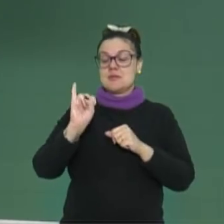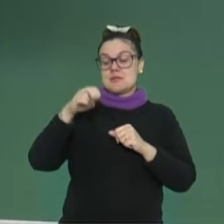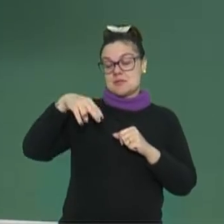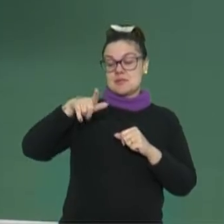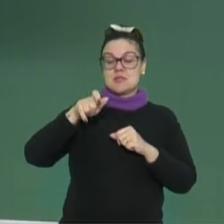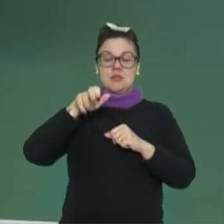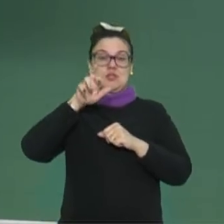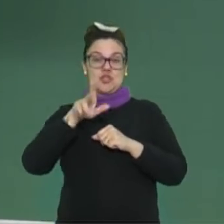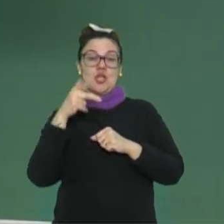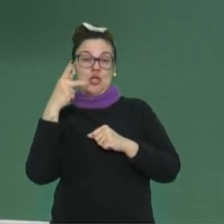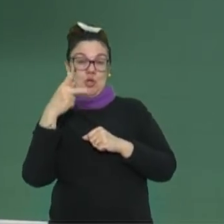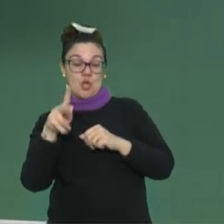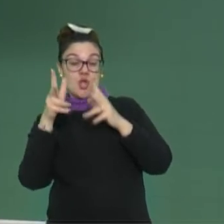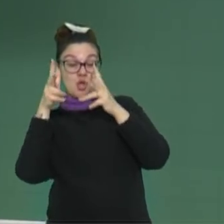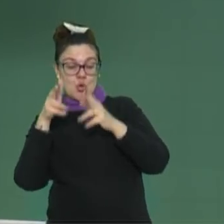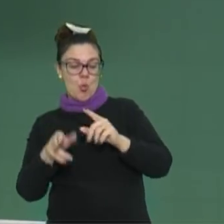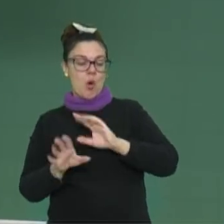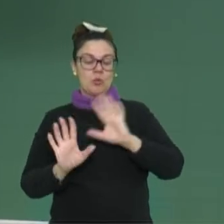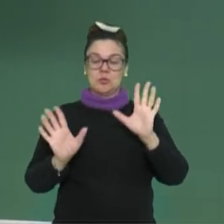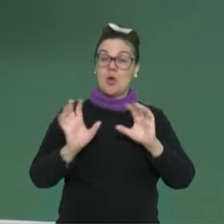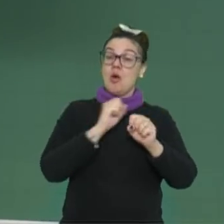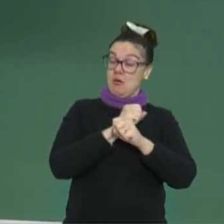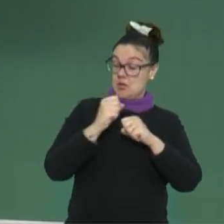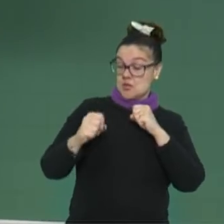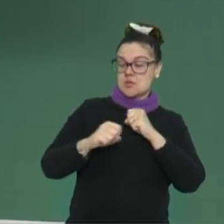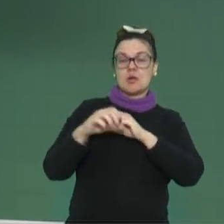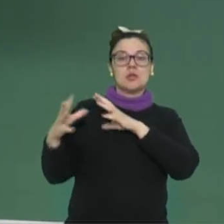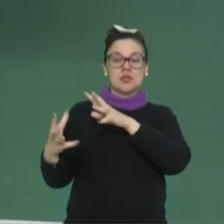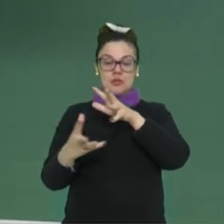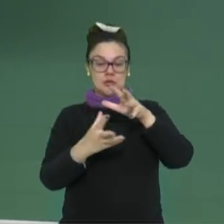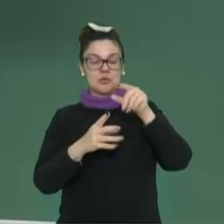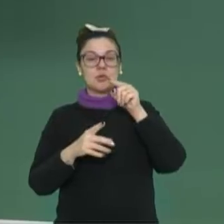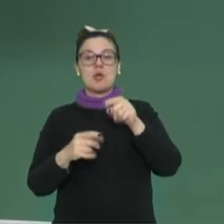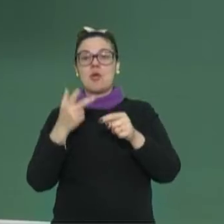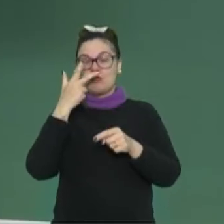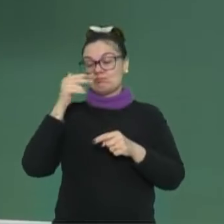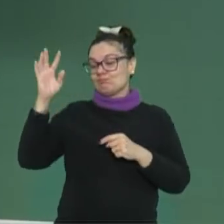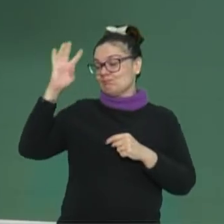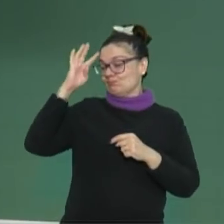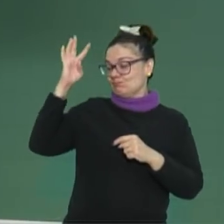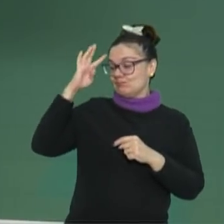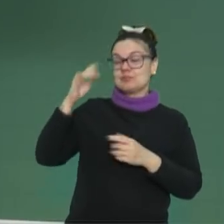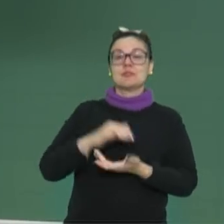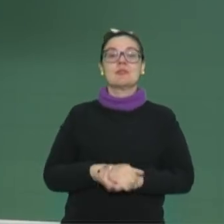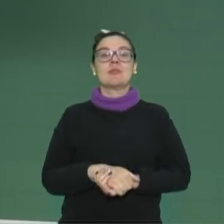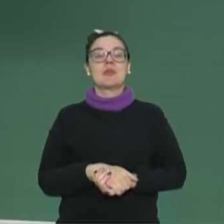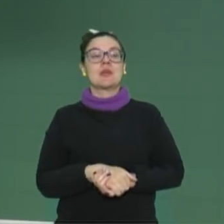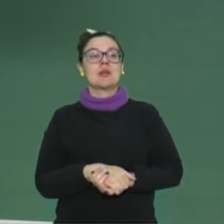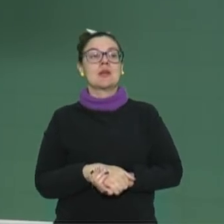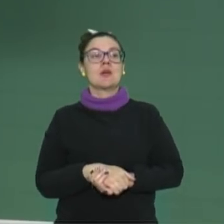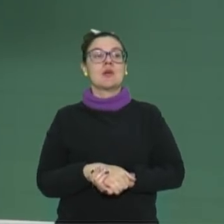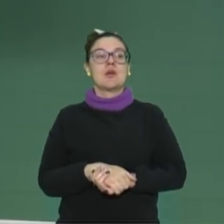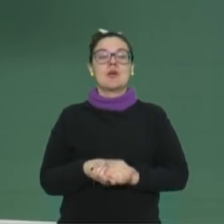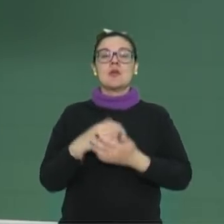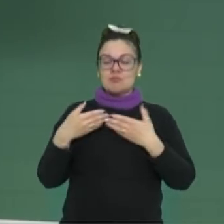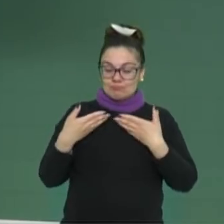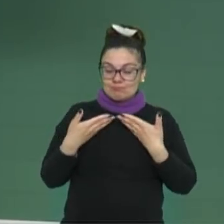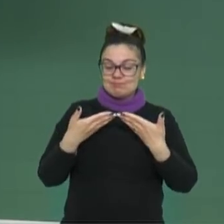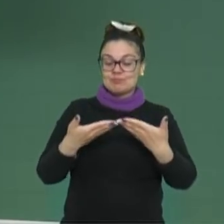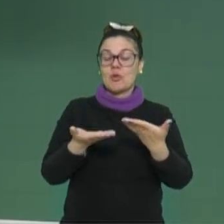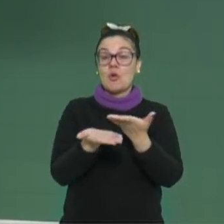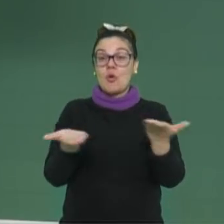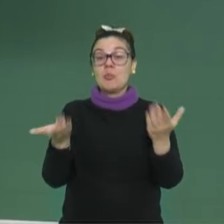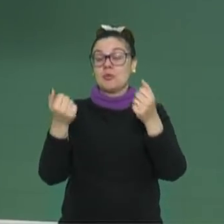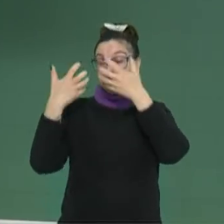uma decisão sua, é uma decisão da sociedade como um todo, e essas reflexões nos informam como é possível